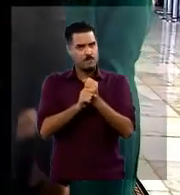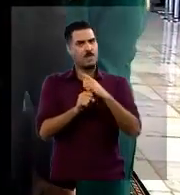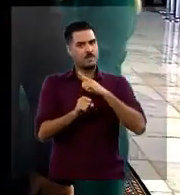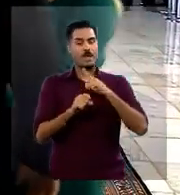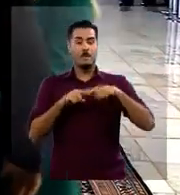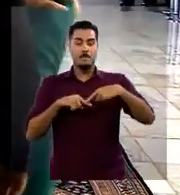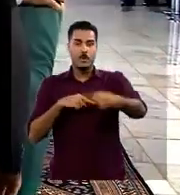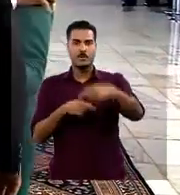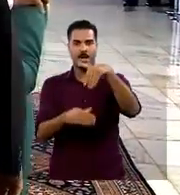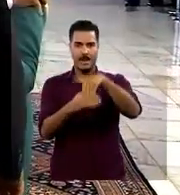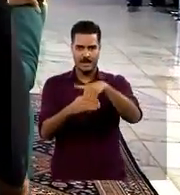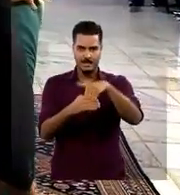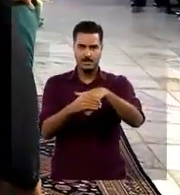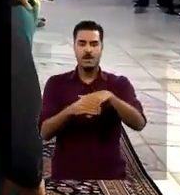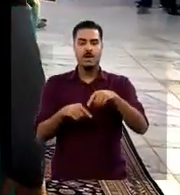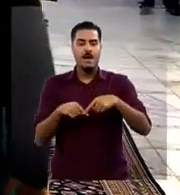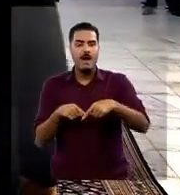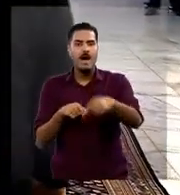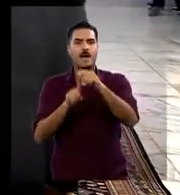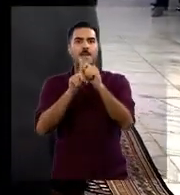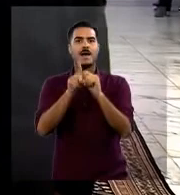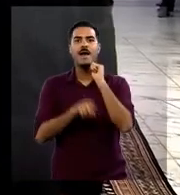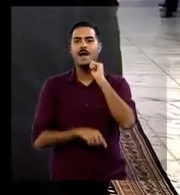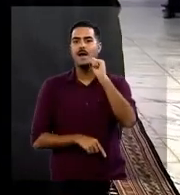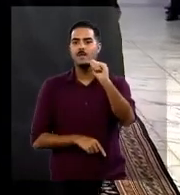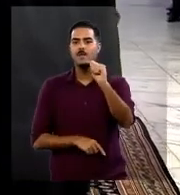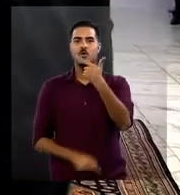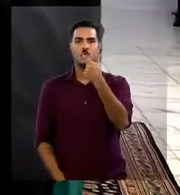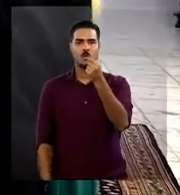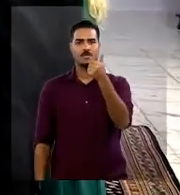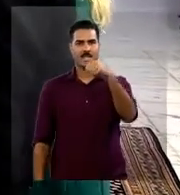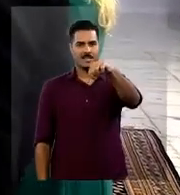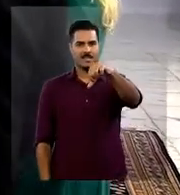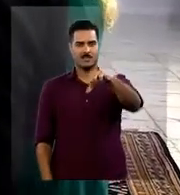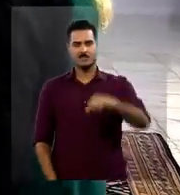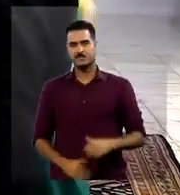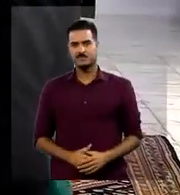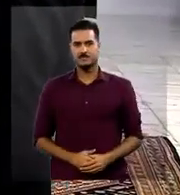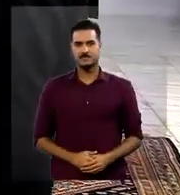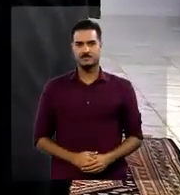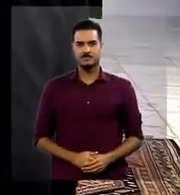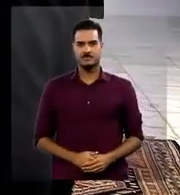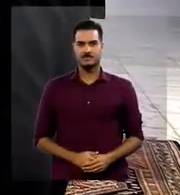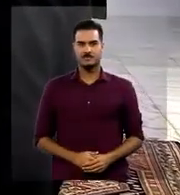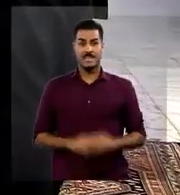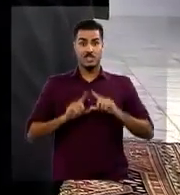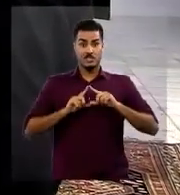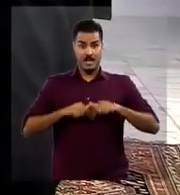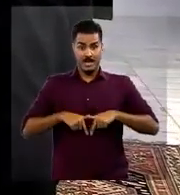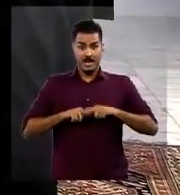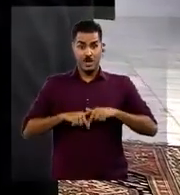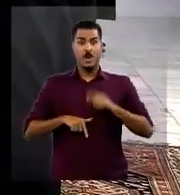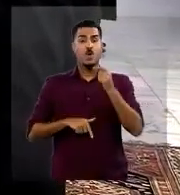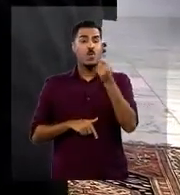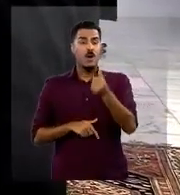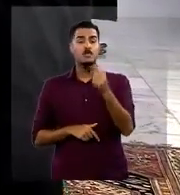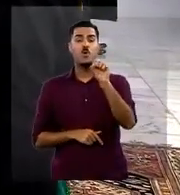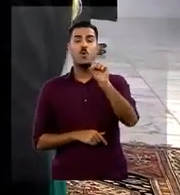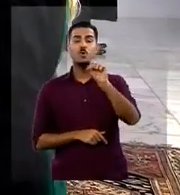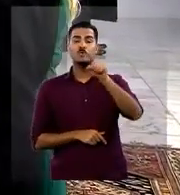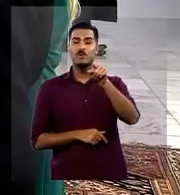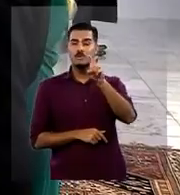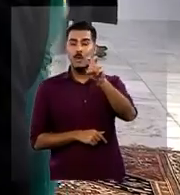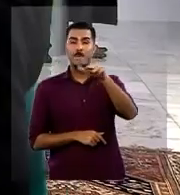Israel ocorrem daqui a pouco, em abril de 2019. Israel tem quase 8 milhões e meio